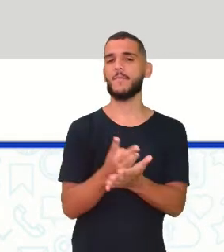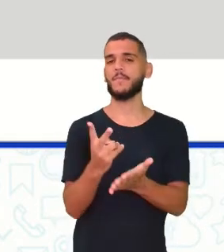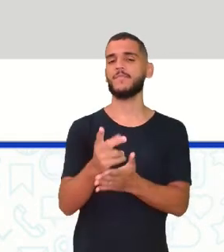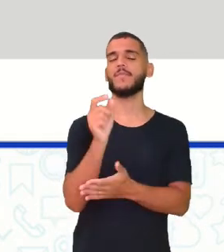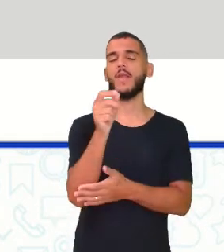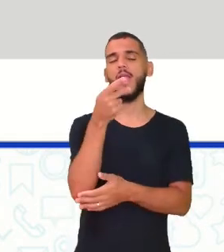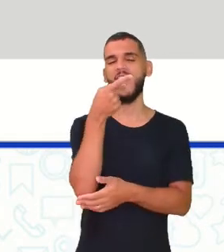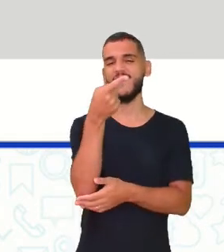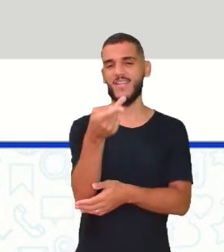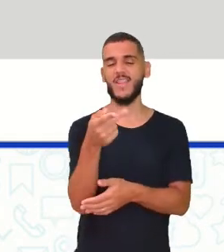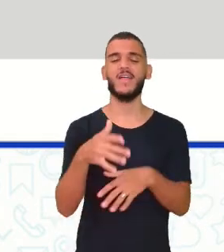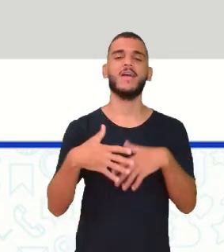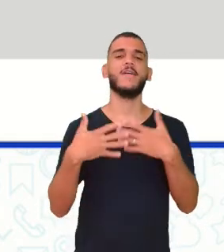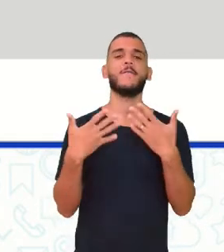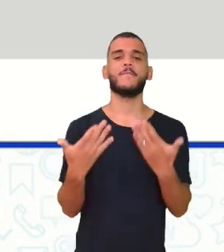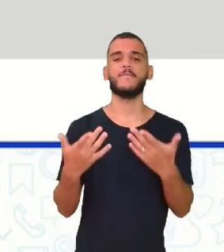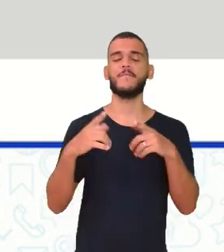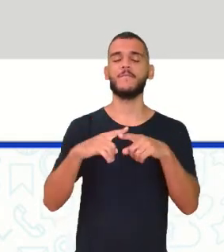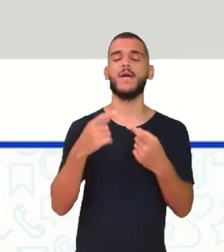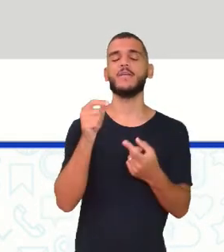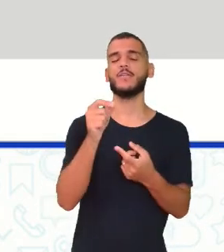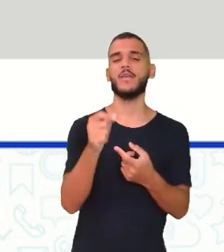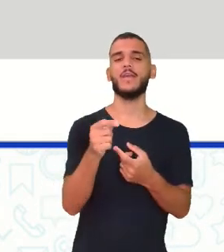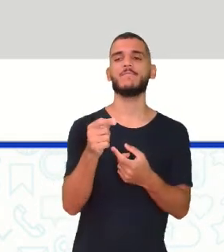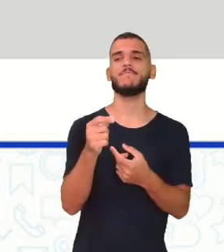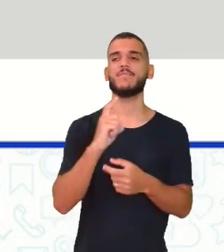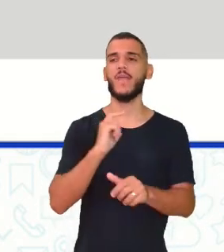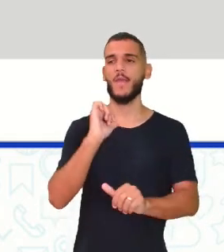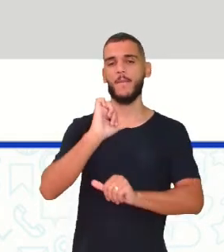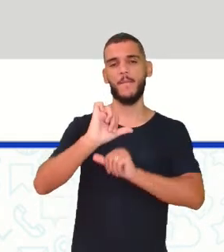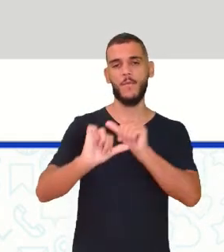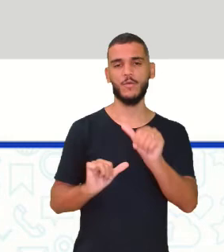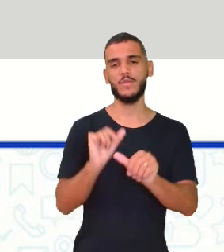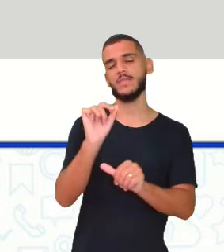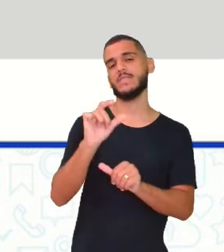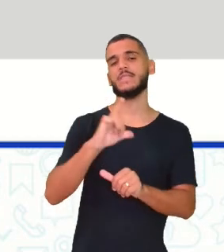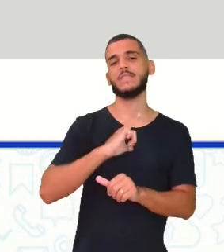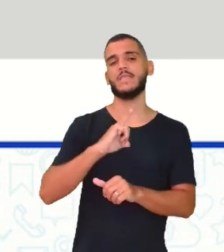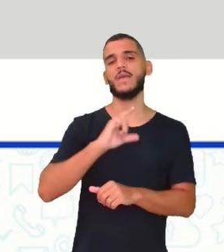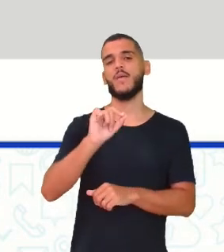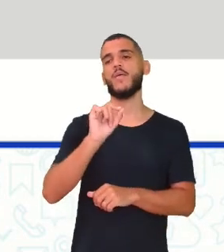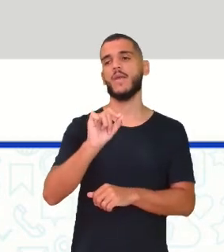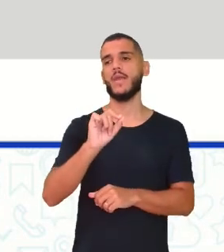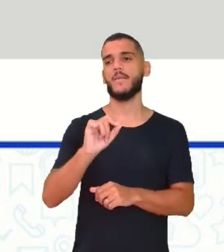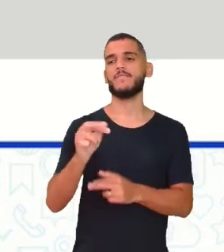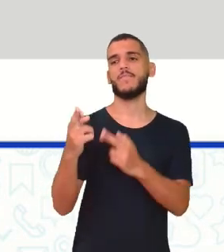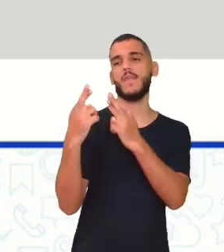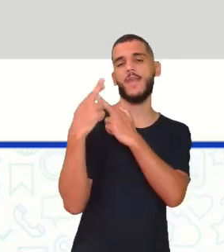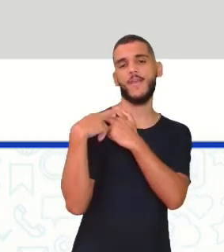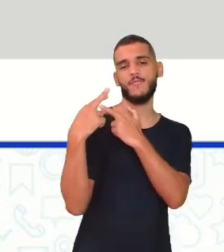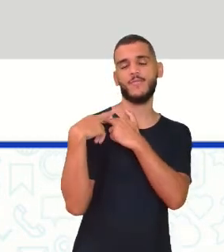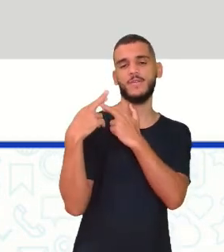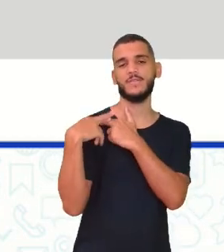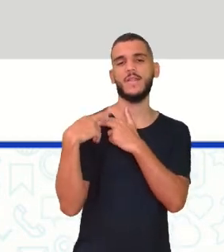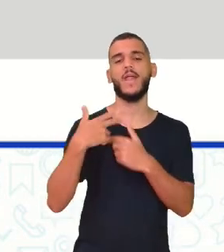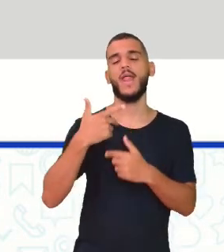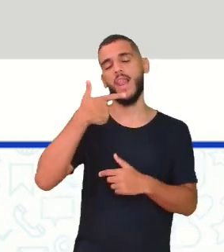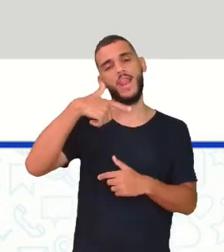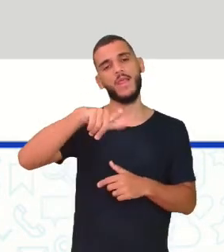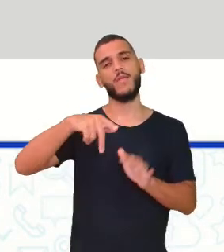algo bem próximo, sofre alterações para assumir a escrita da língua na